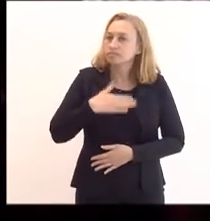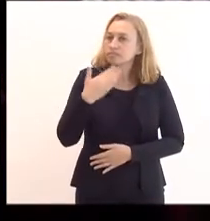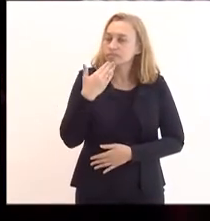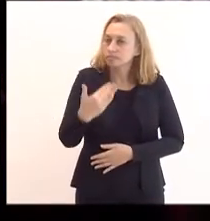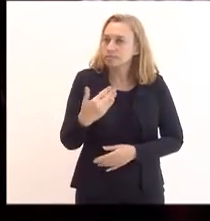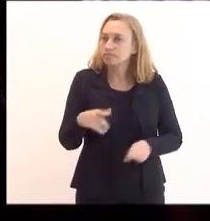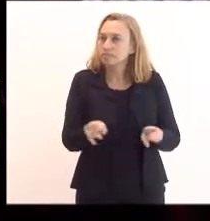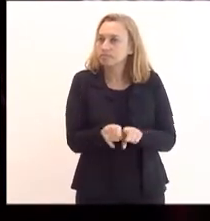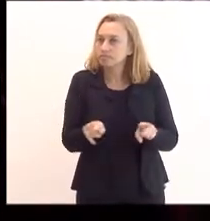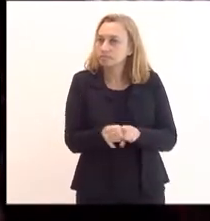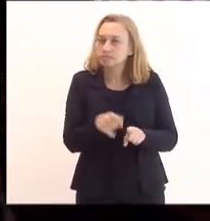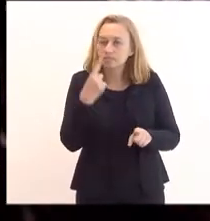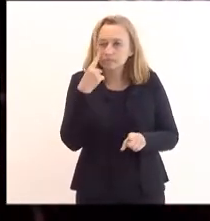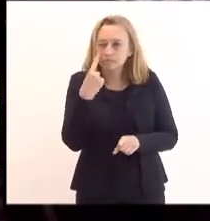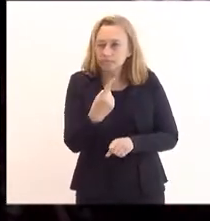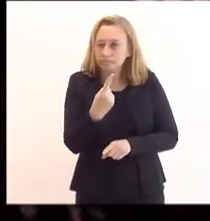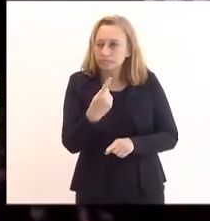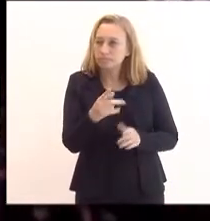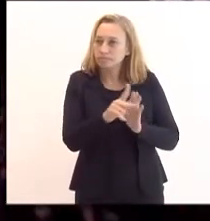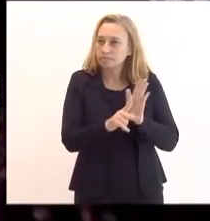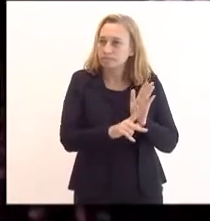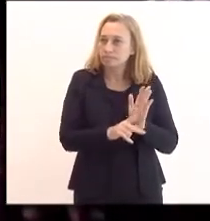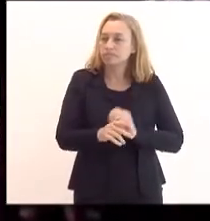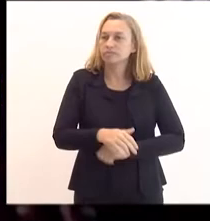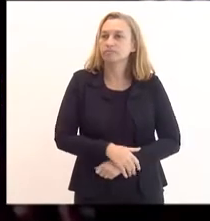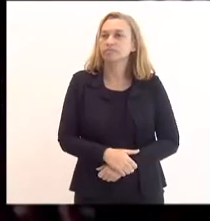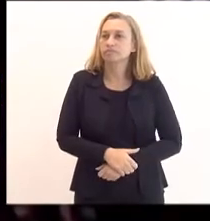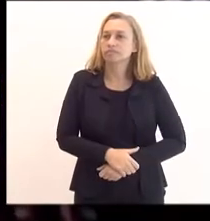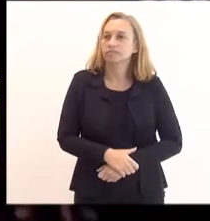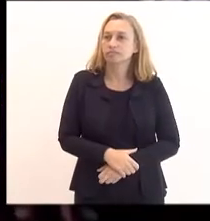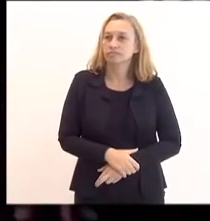vista desse projeto, por favor.